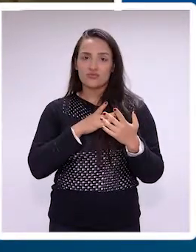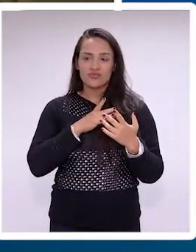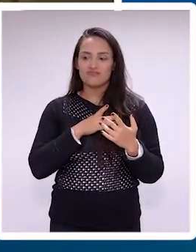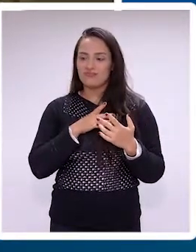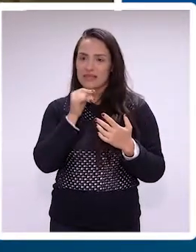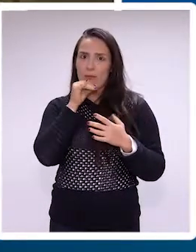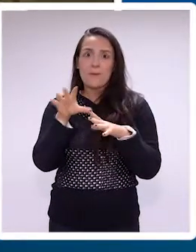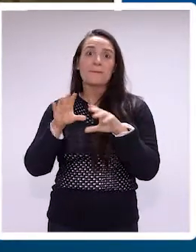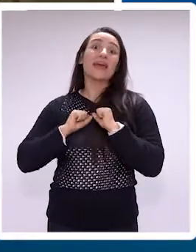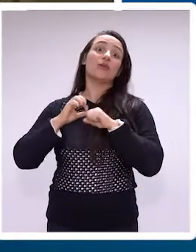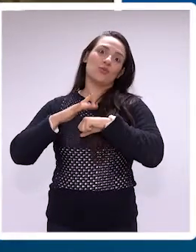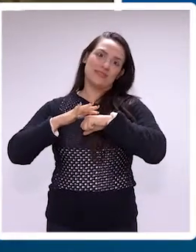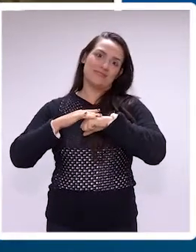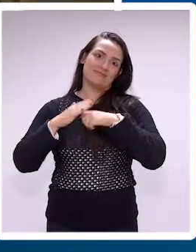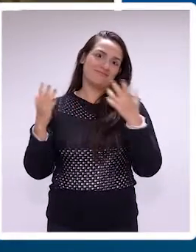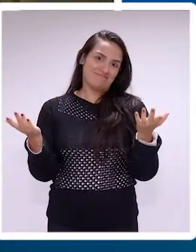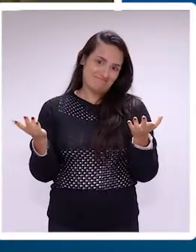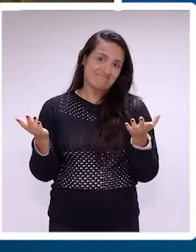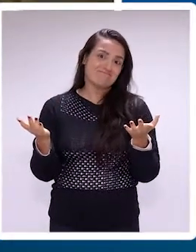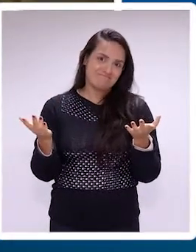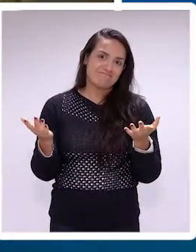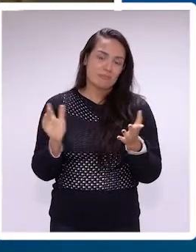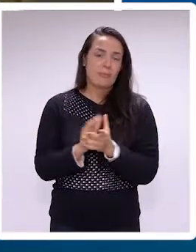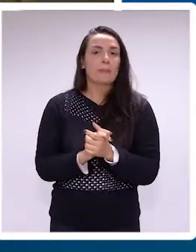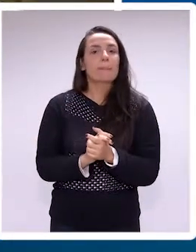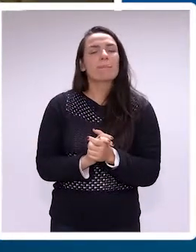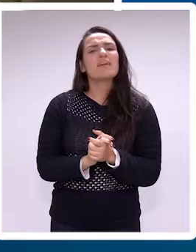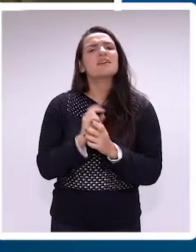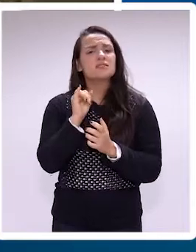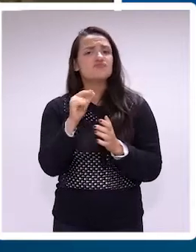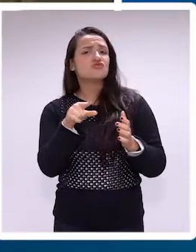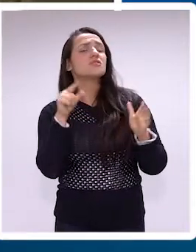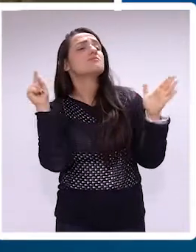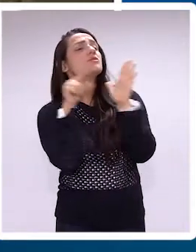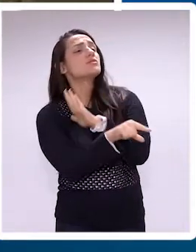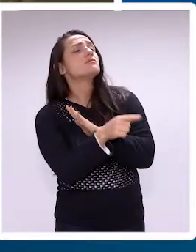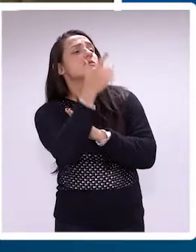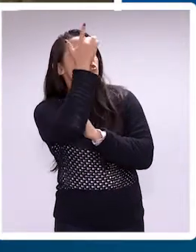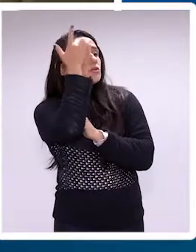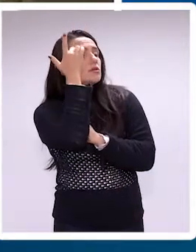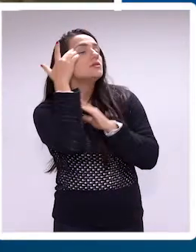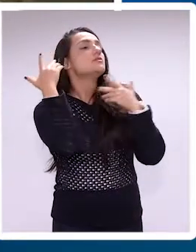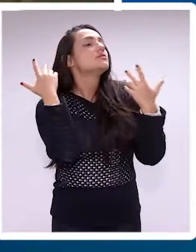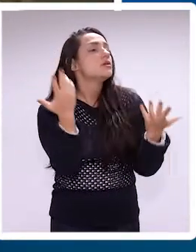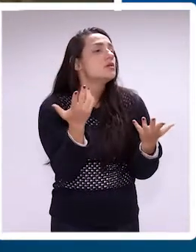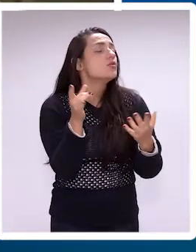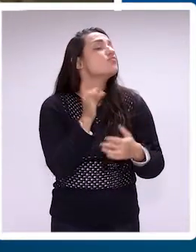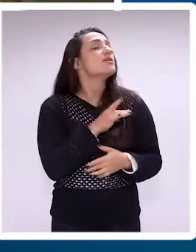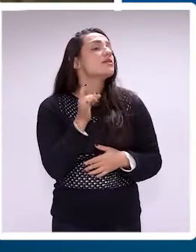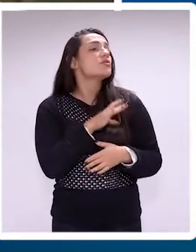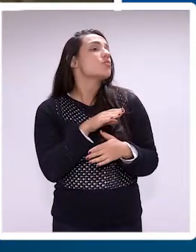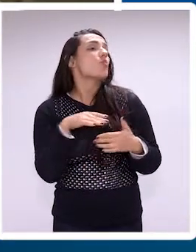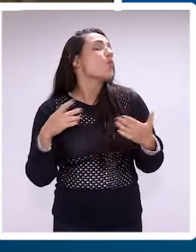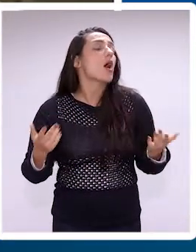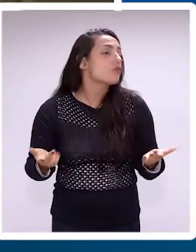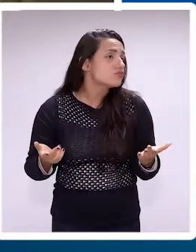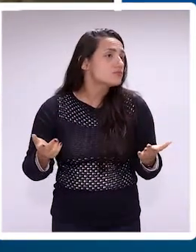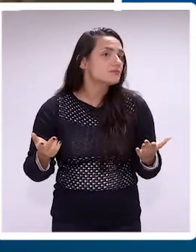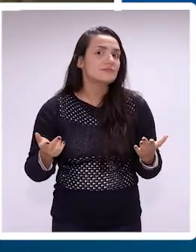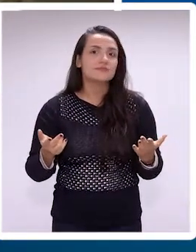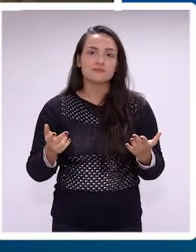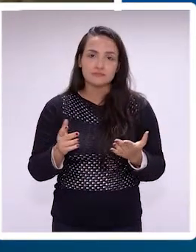geral. Porque se nós verificarmos e perguntarmos para as pessoas, habitualmente,